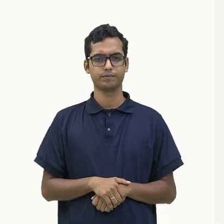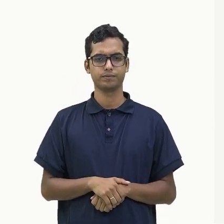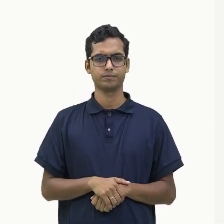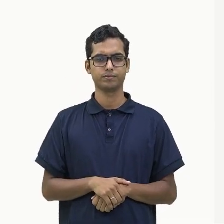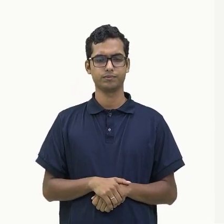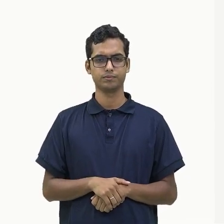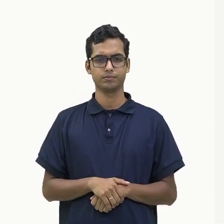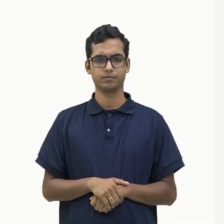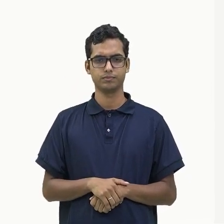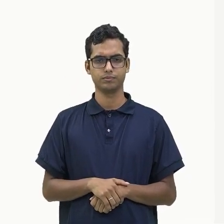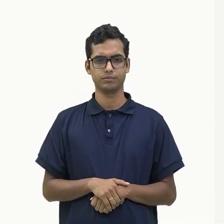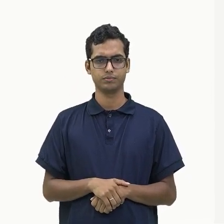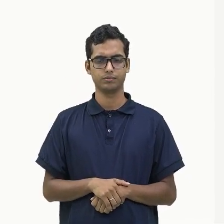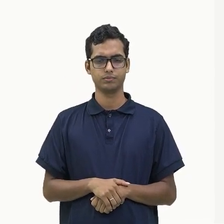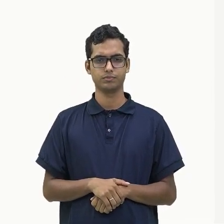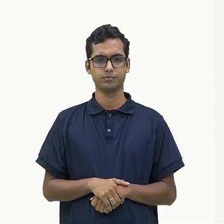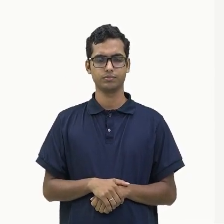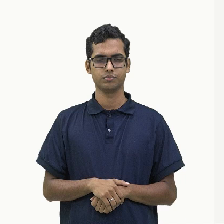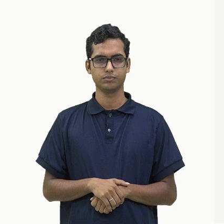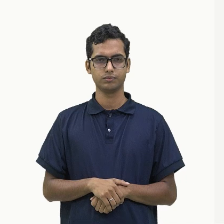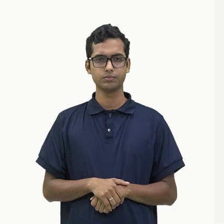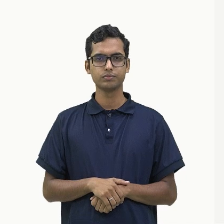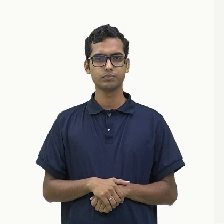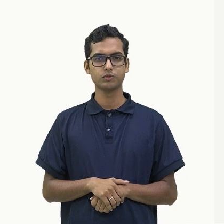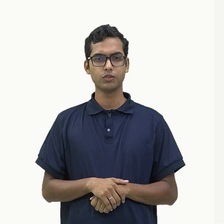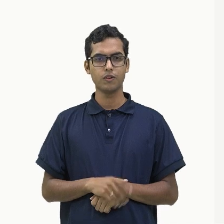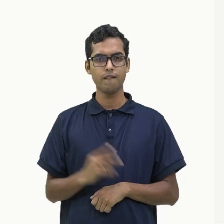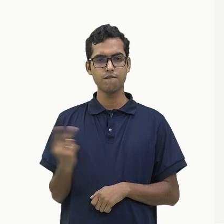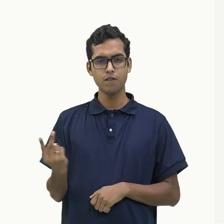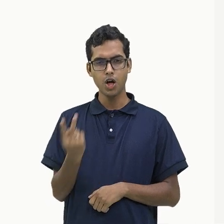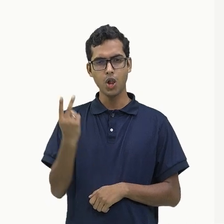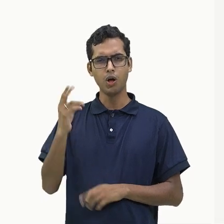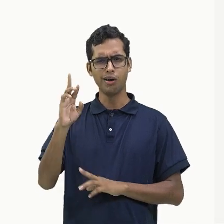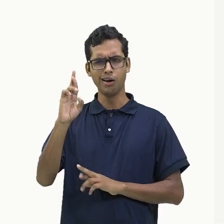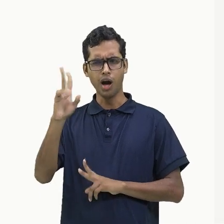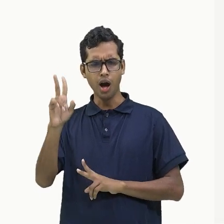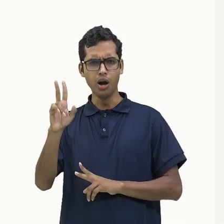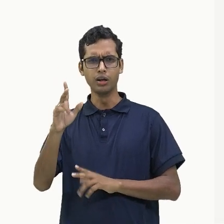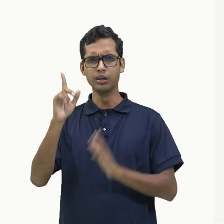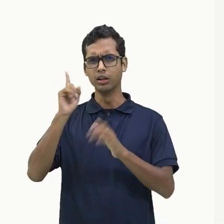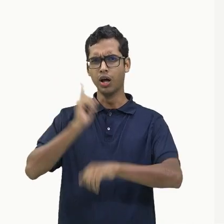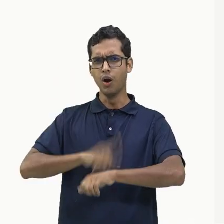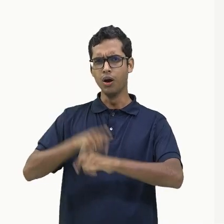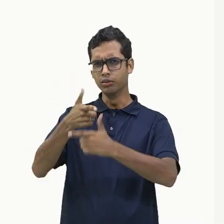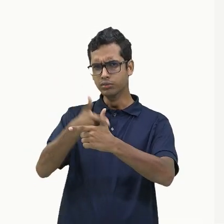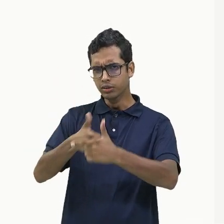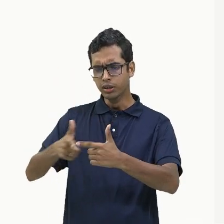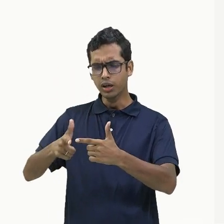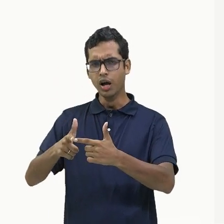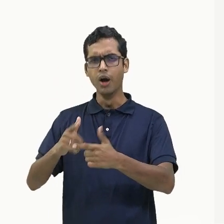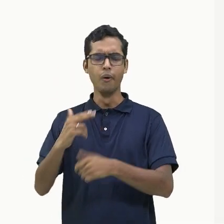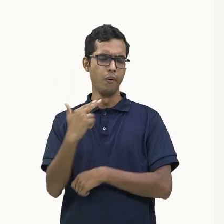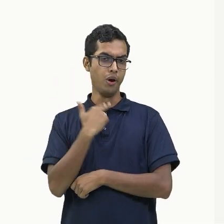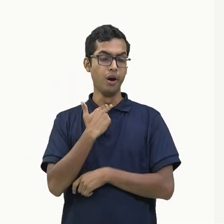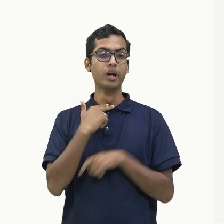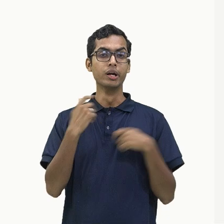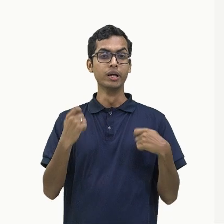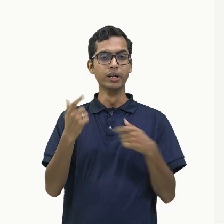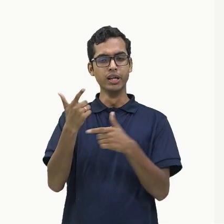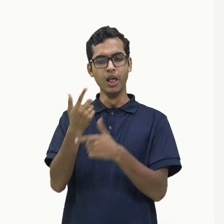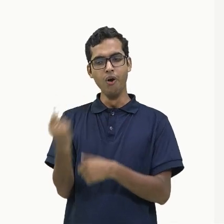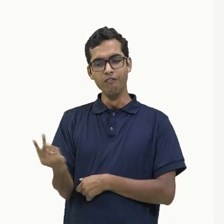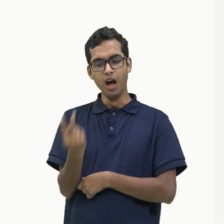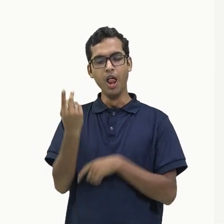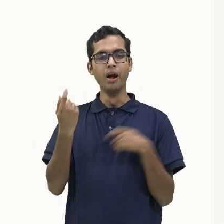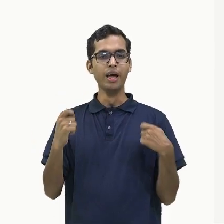ser valores diferentes, tá? Então veja que nesse caso eu tenho 18 dividido para 2. 18 dividido para